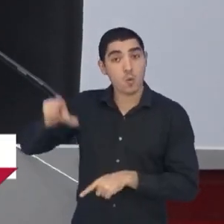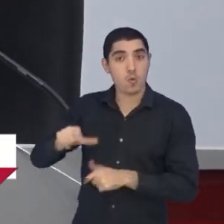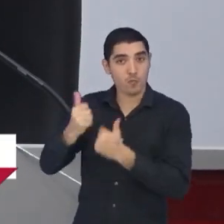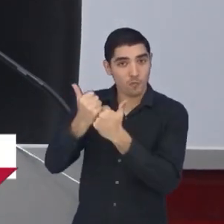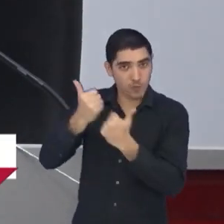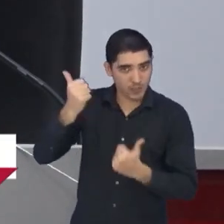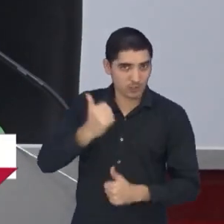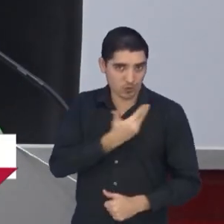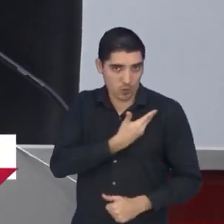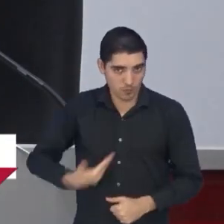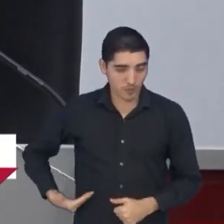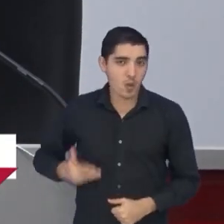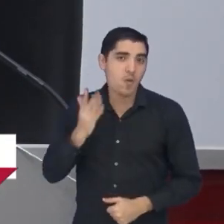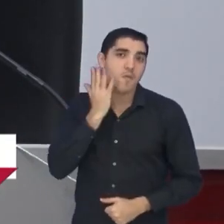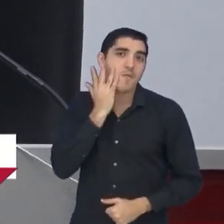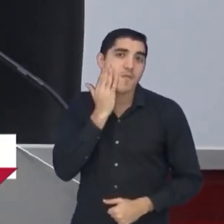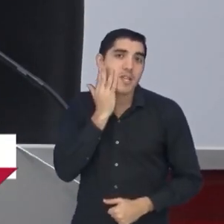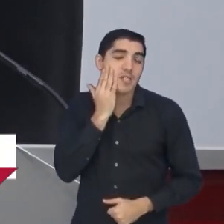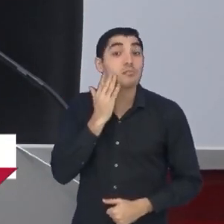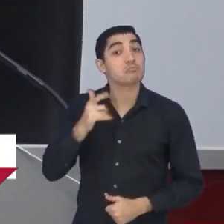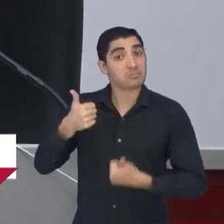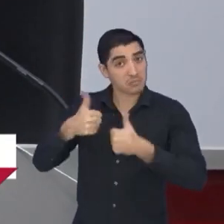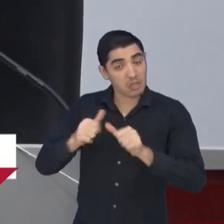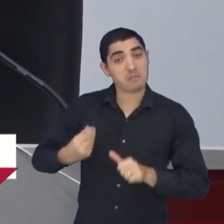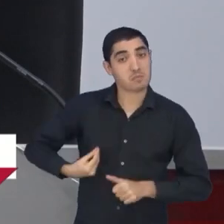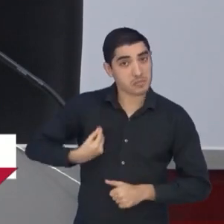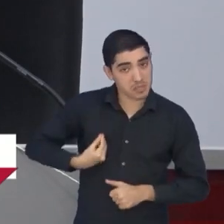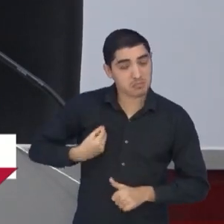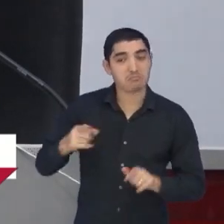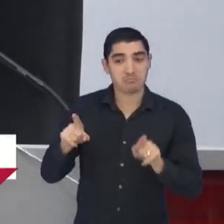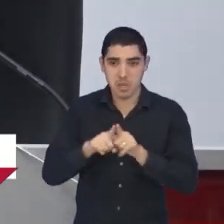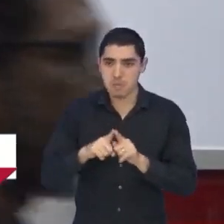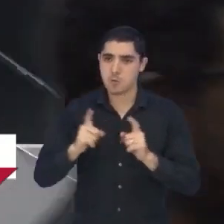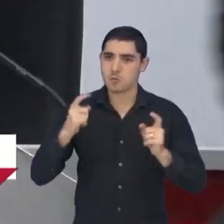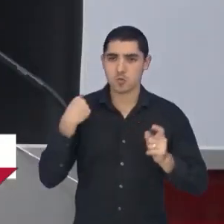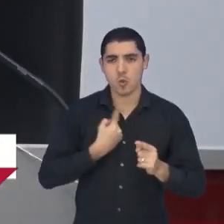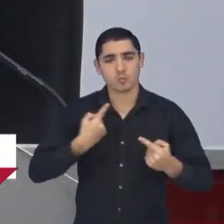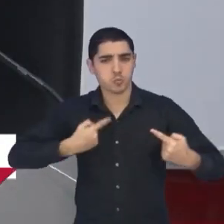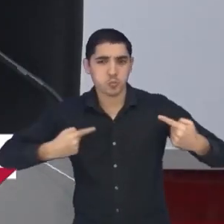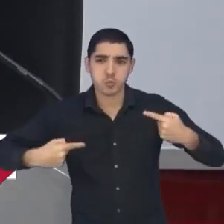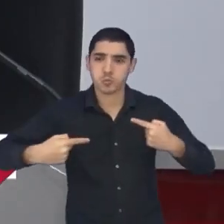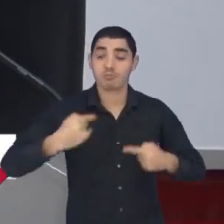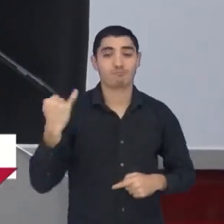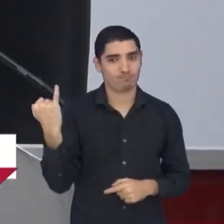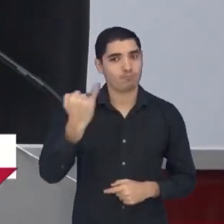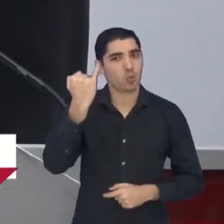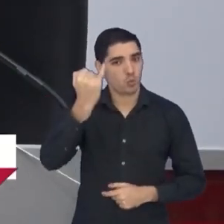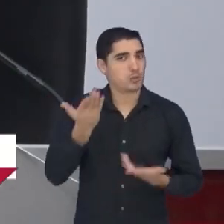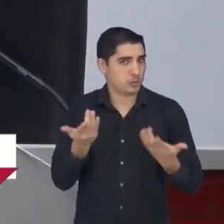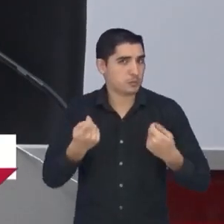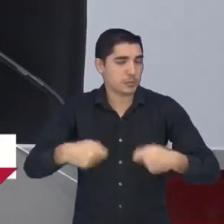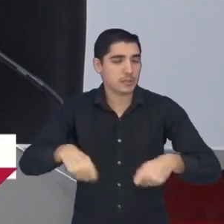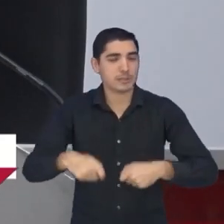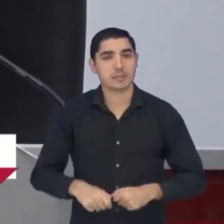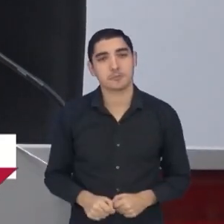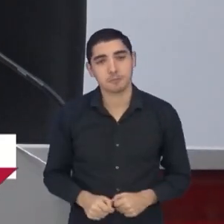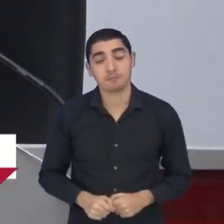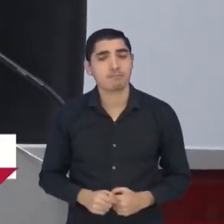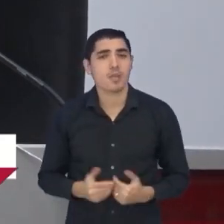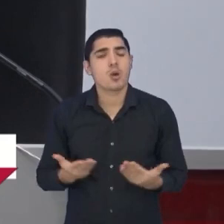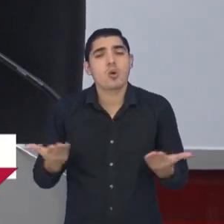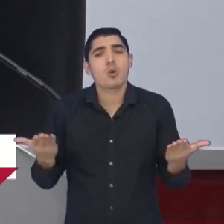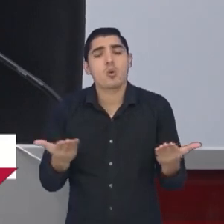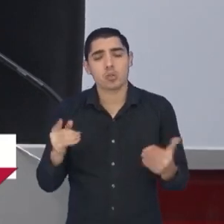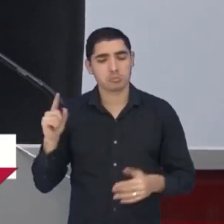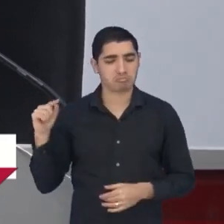importante em temos em tempos onde o debate da Inovação se faz tão necessário mas nós estamos aqui hoje